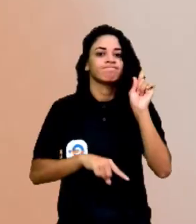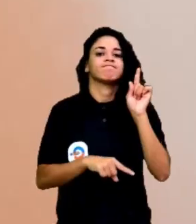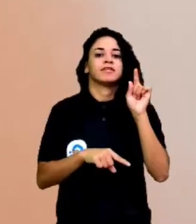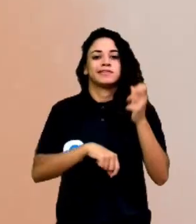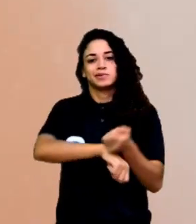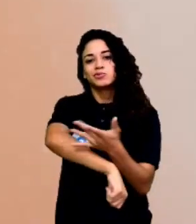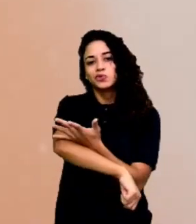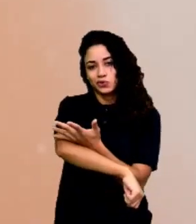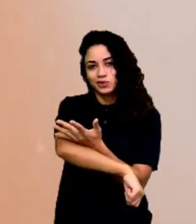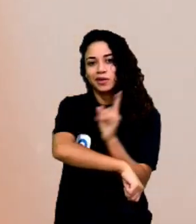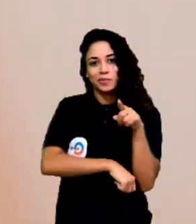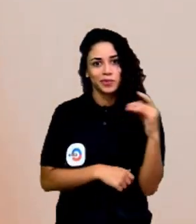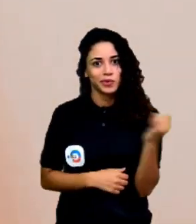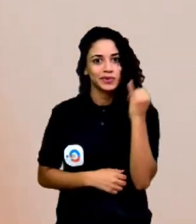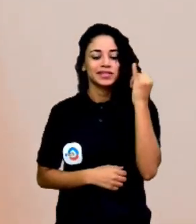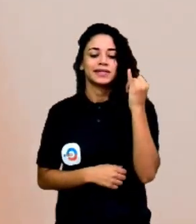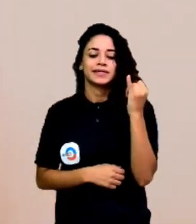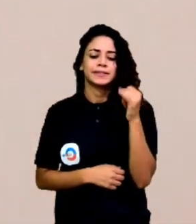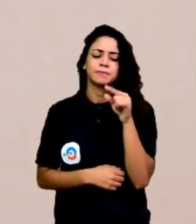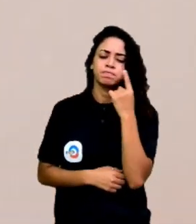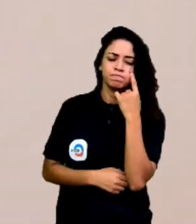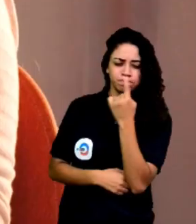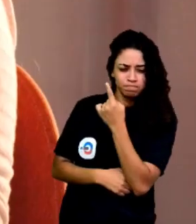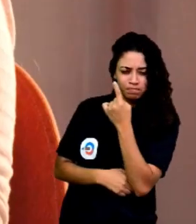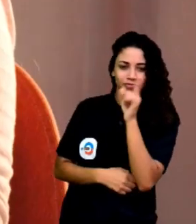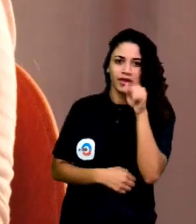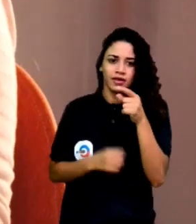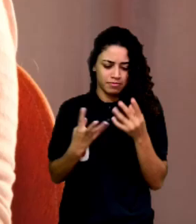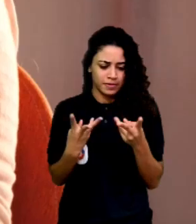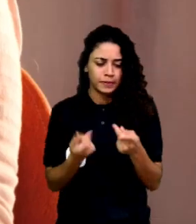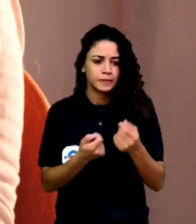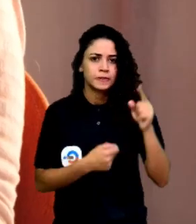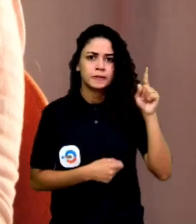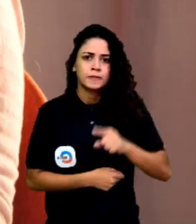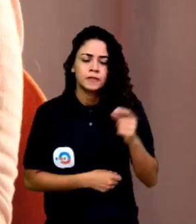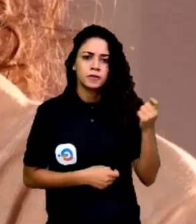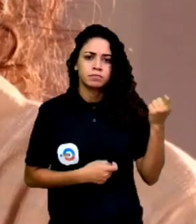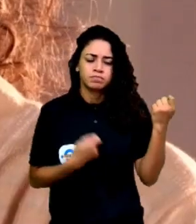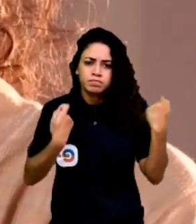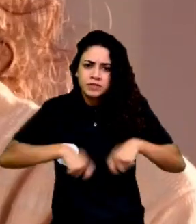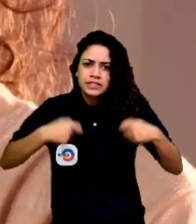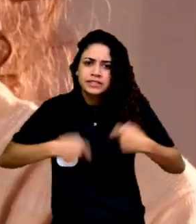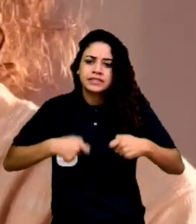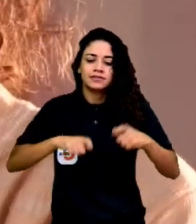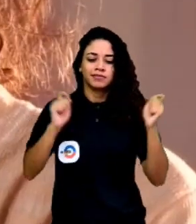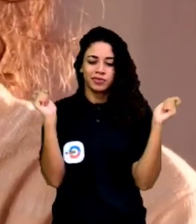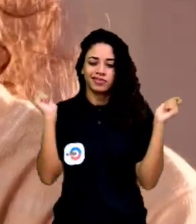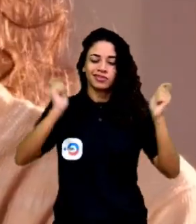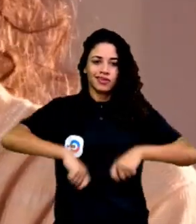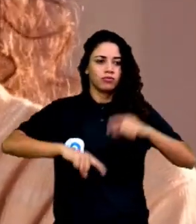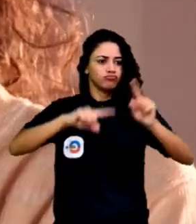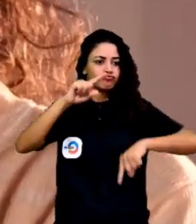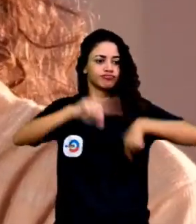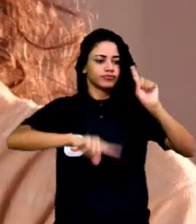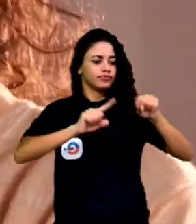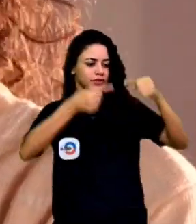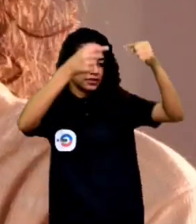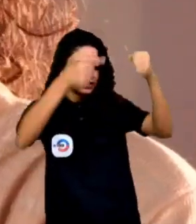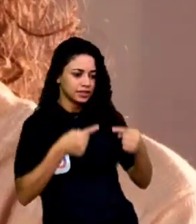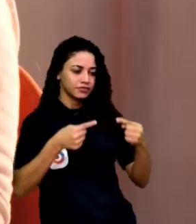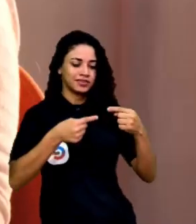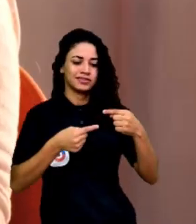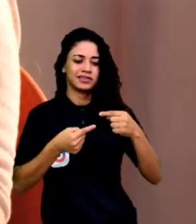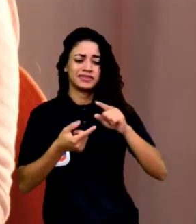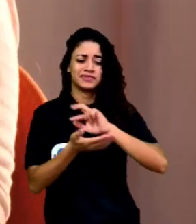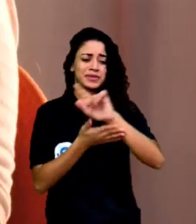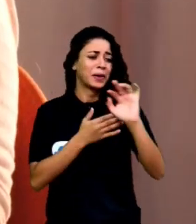delas. Resiliência emocional é uma habilidade fundamental para que possamos superar desafios diante das